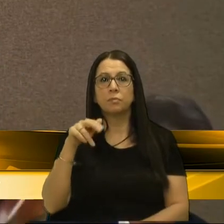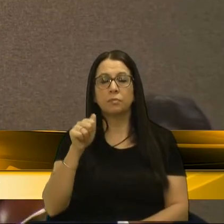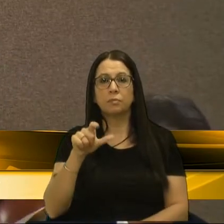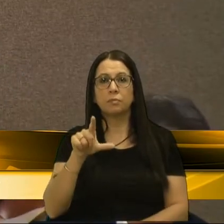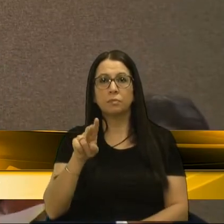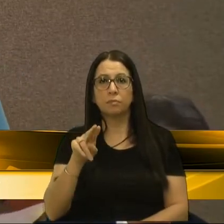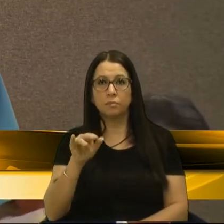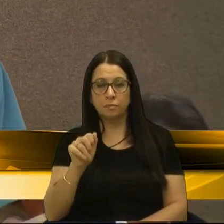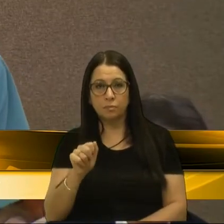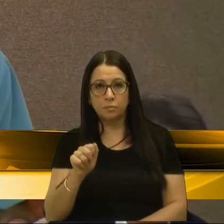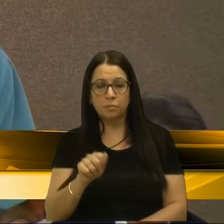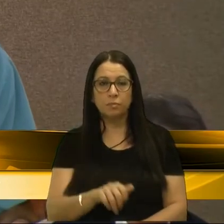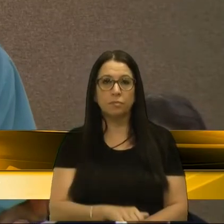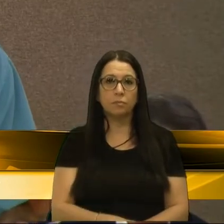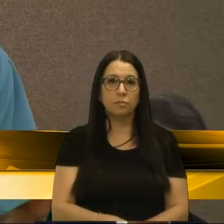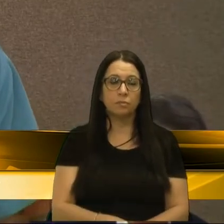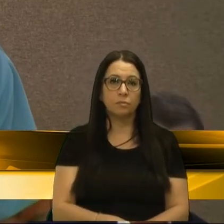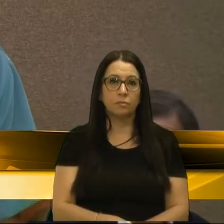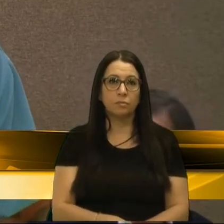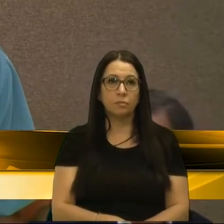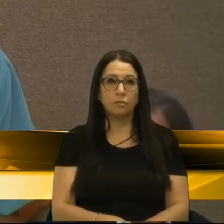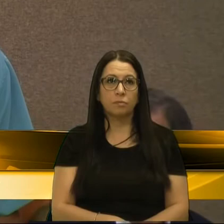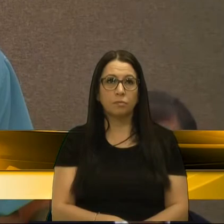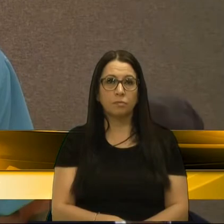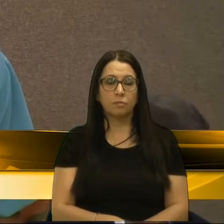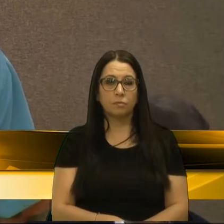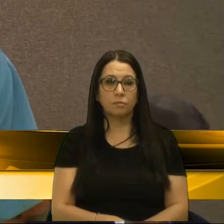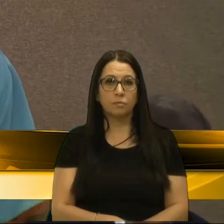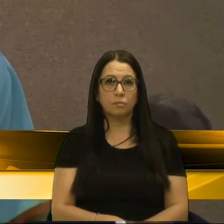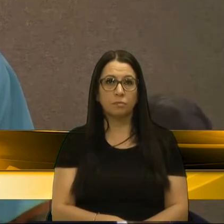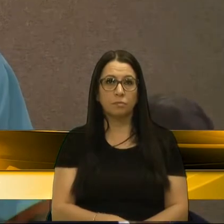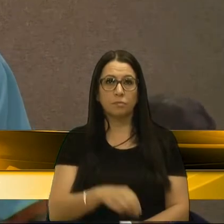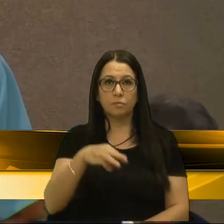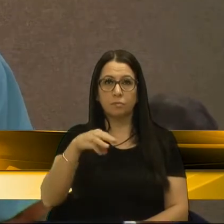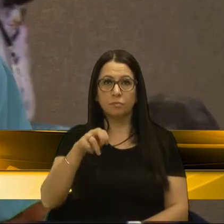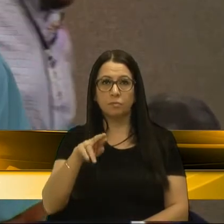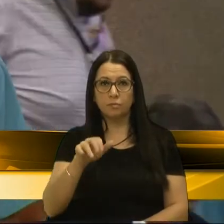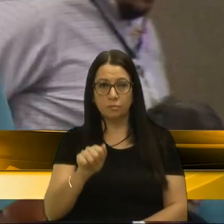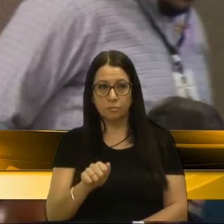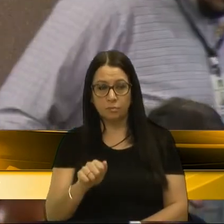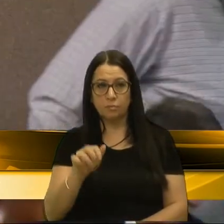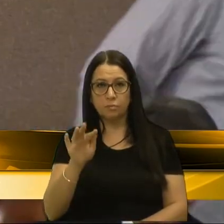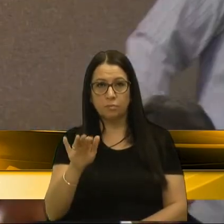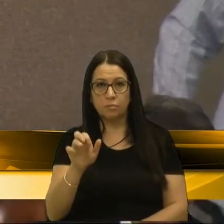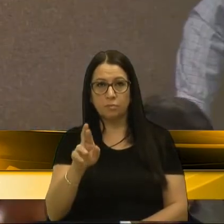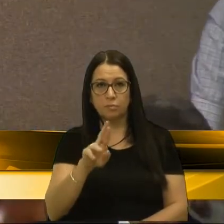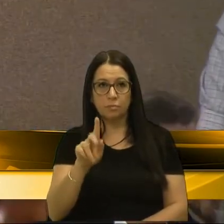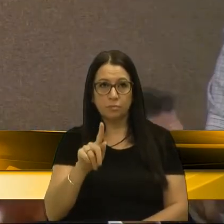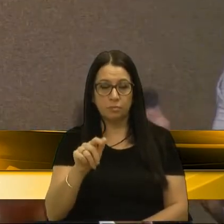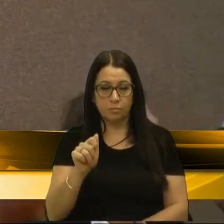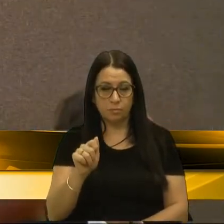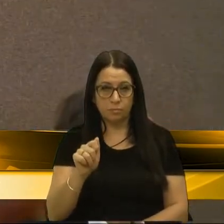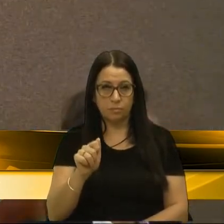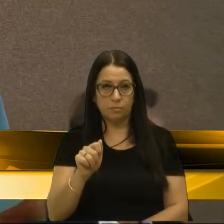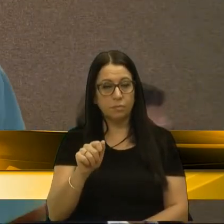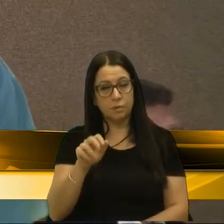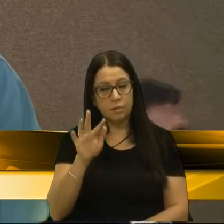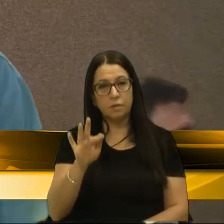Protocolamos, então. Um foi da Maria Ferraz, foi